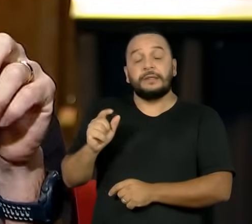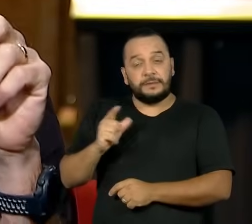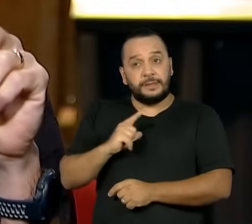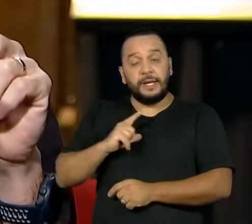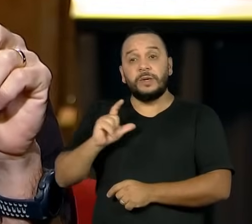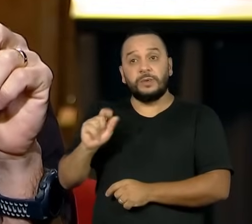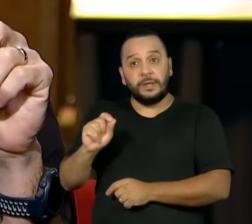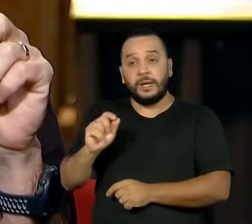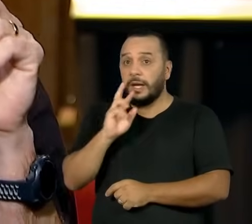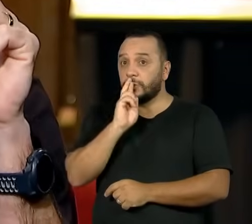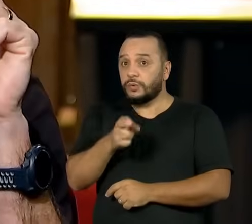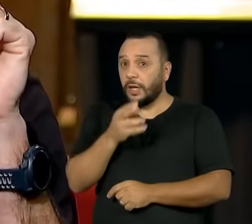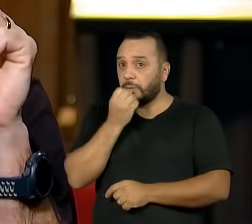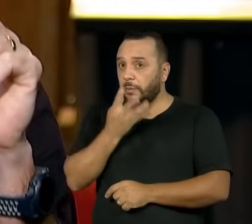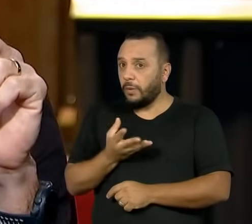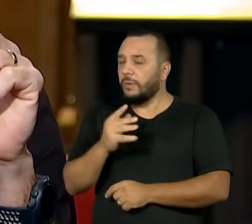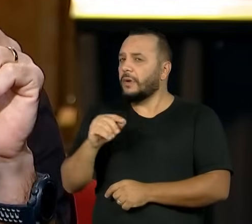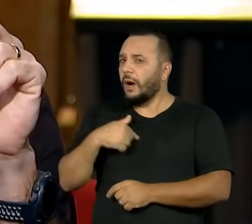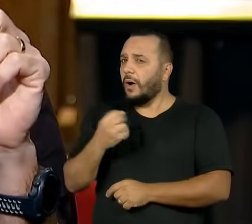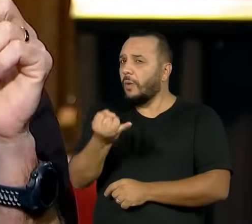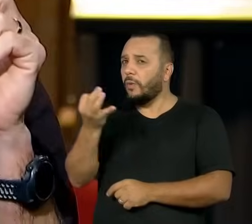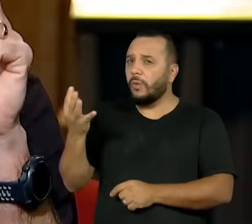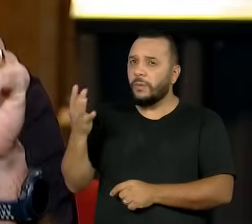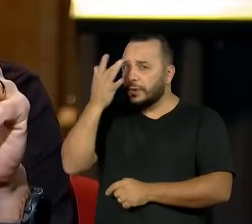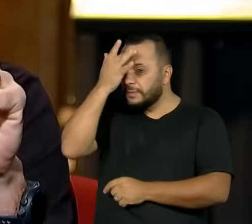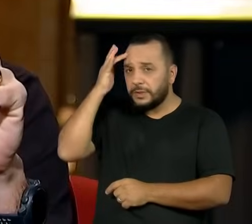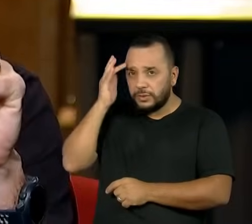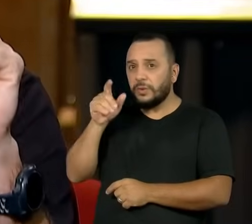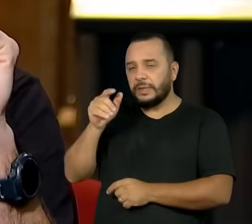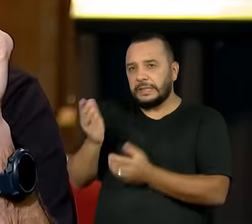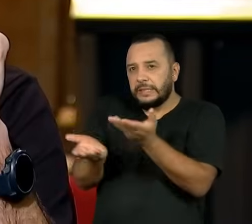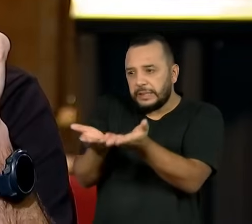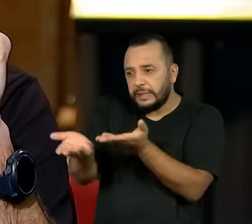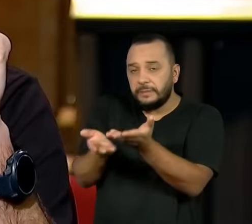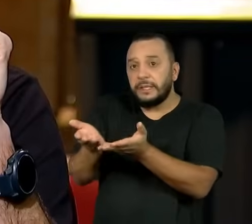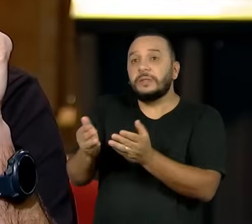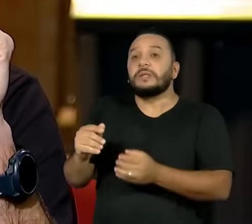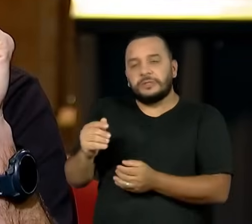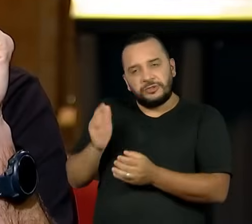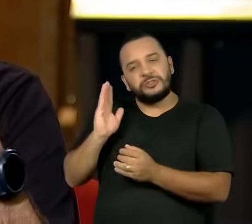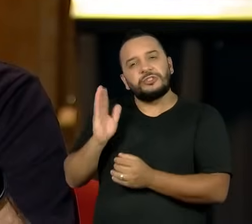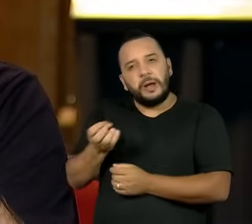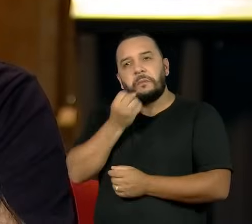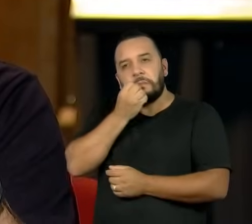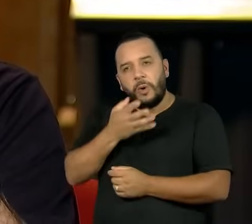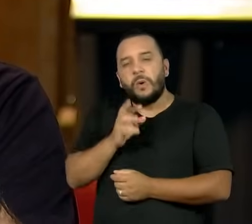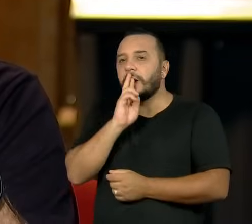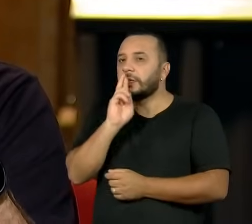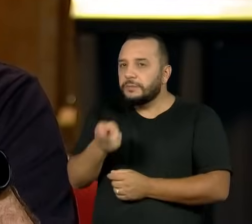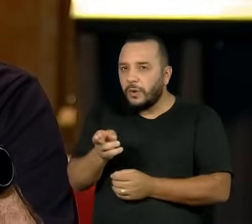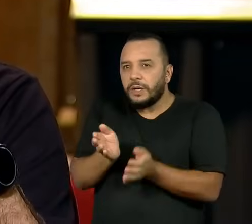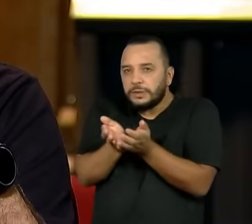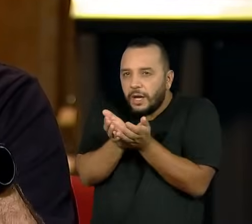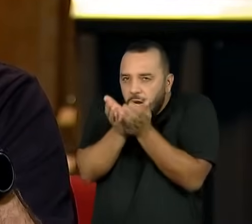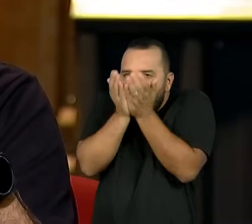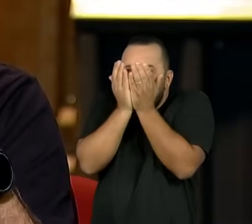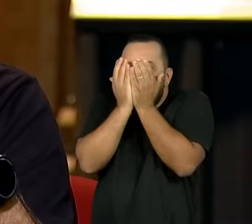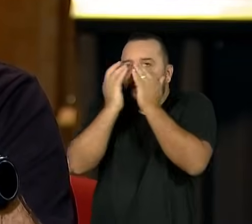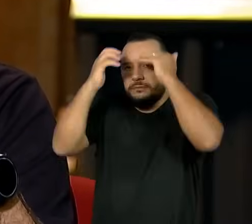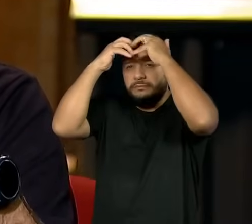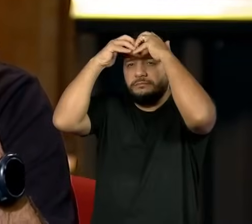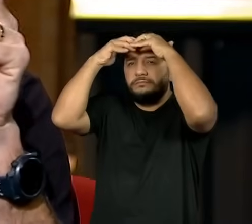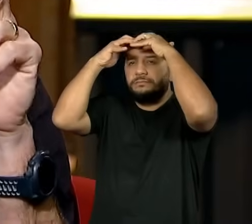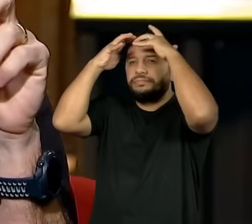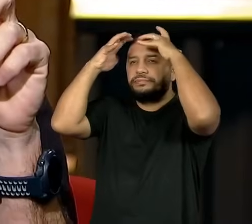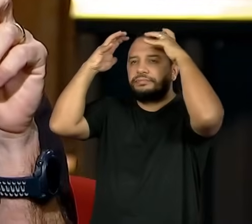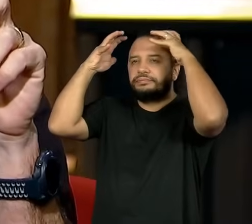esses pacientes, uma boa parte deles, respondeu ao tratamento com a ayahuasca. Mas aí tem uma segunda característica que é mais